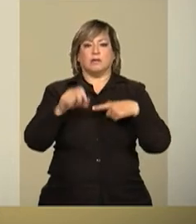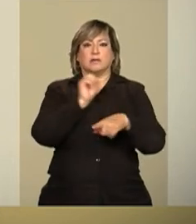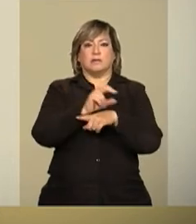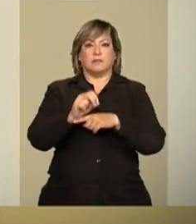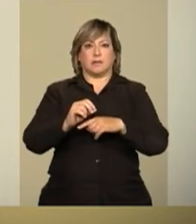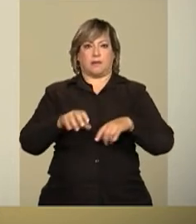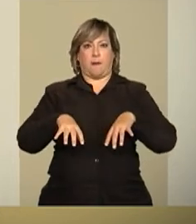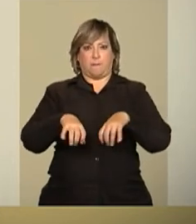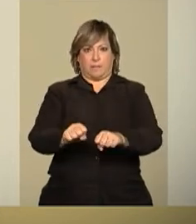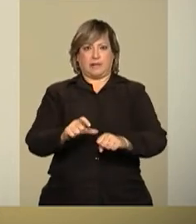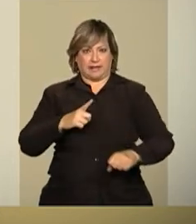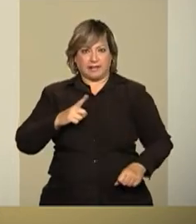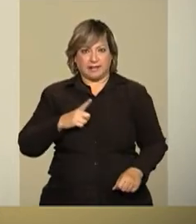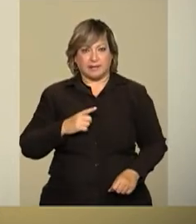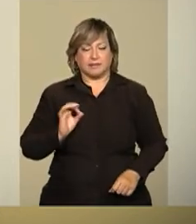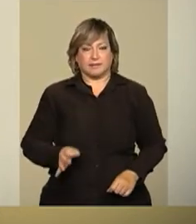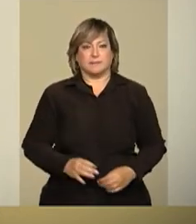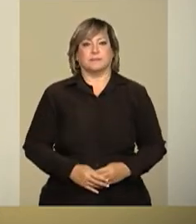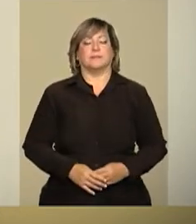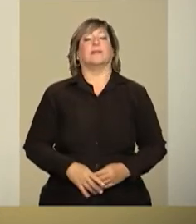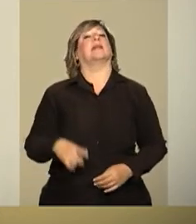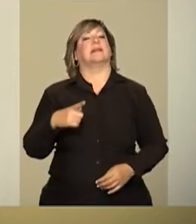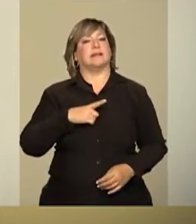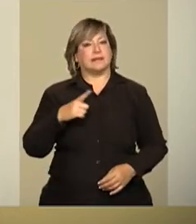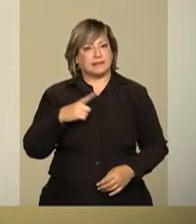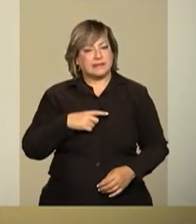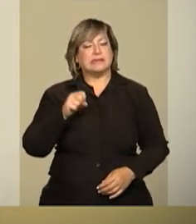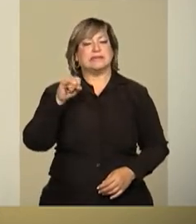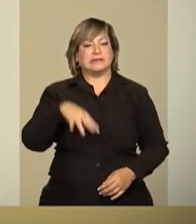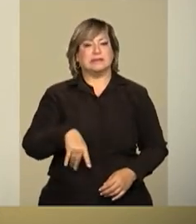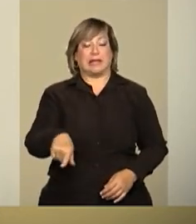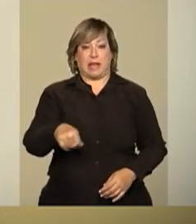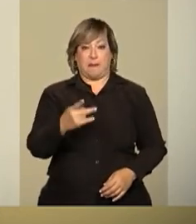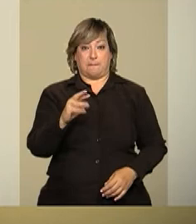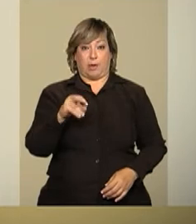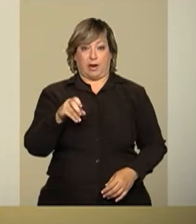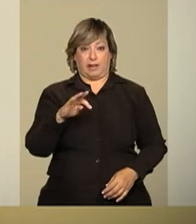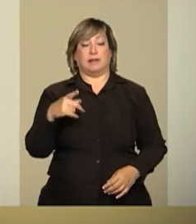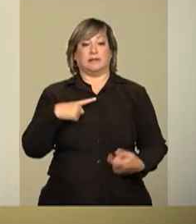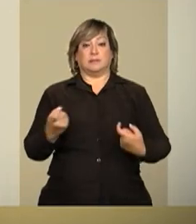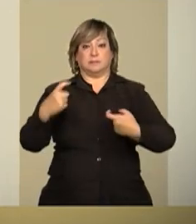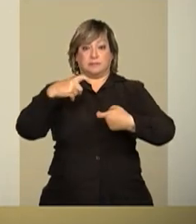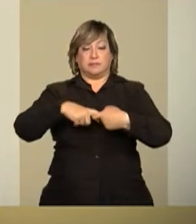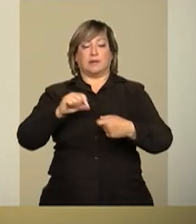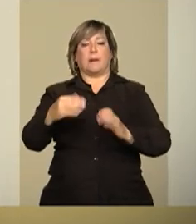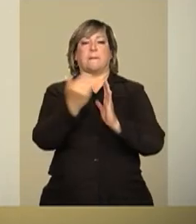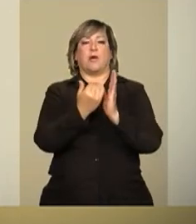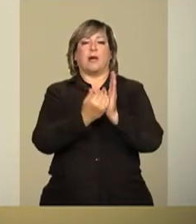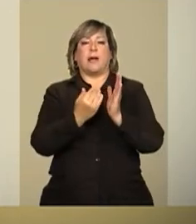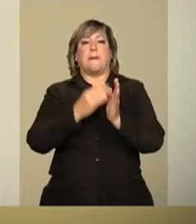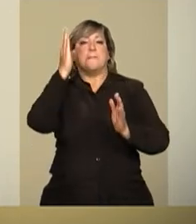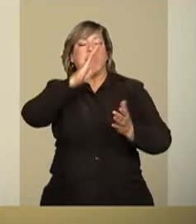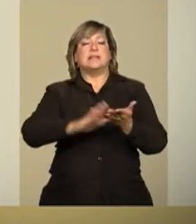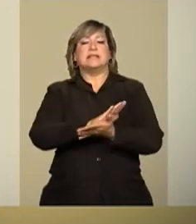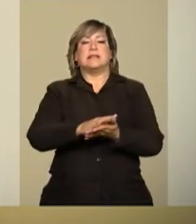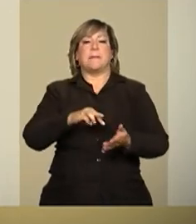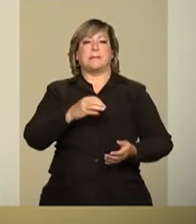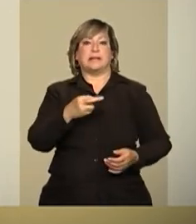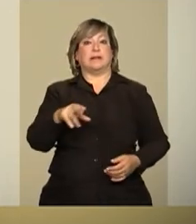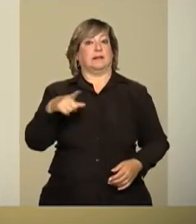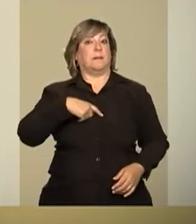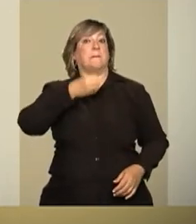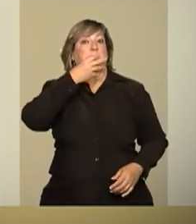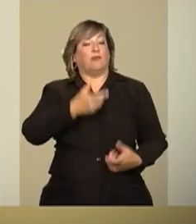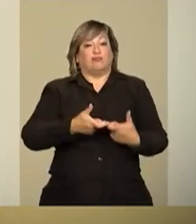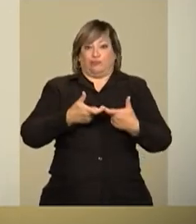profissão está assim Max o Pronatec tem uma parceria importantíssima com o programa Brasil sem miséria que tem sido um